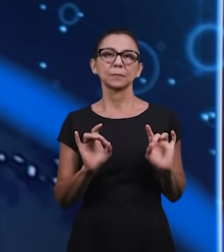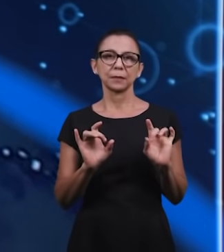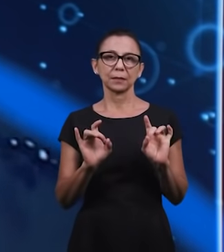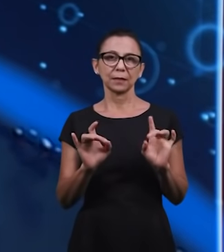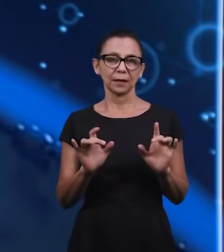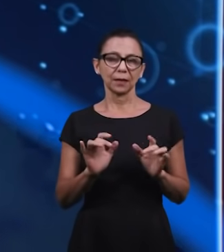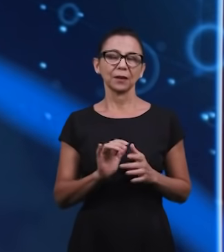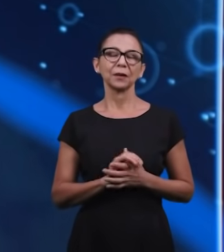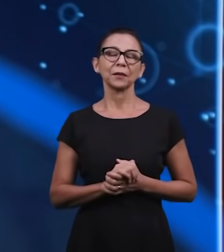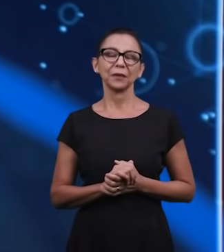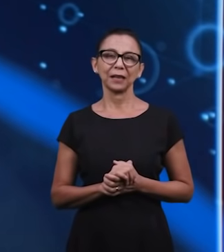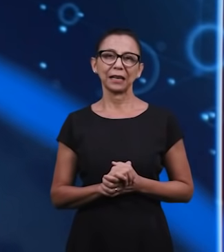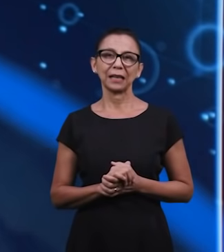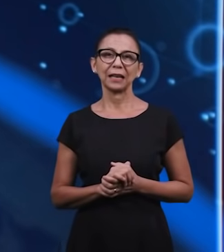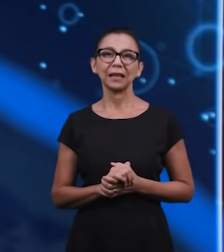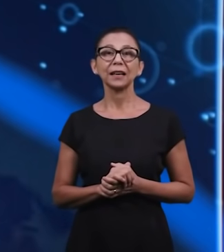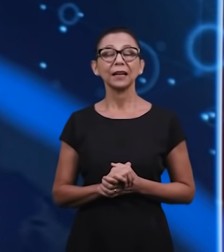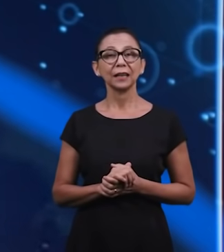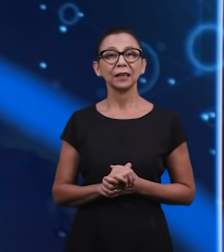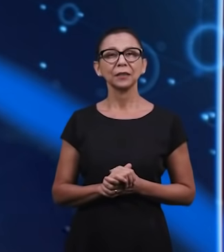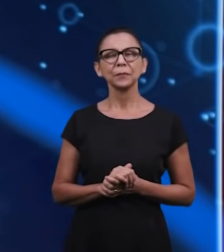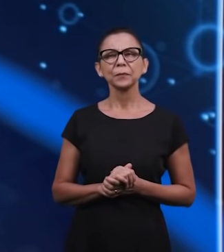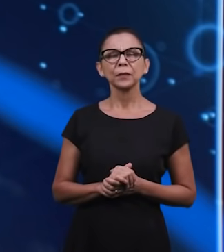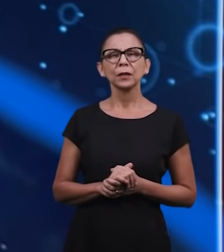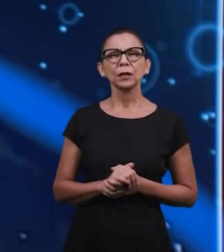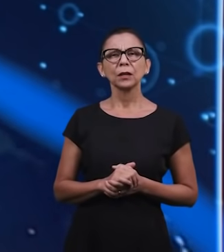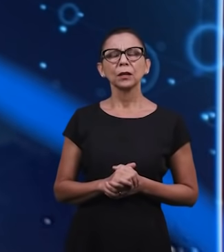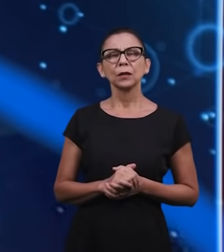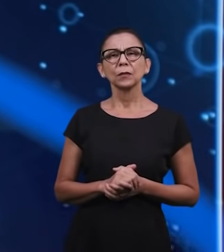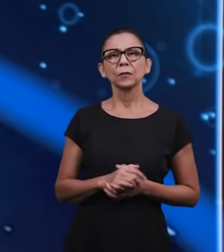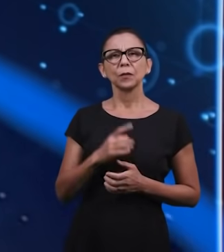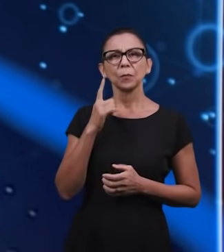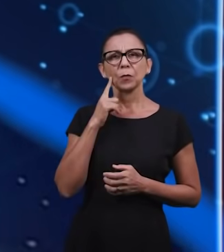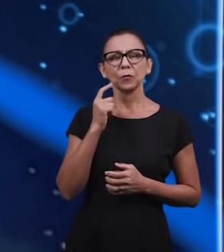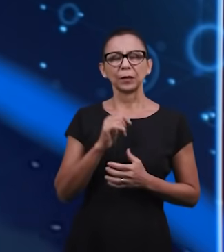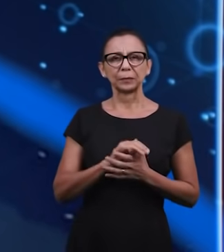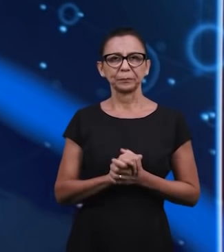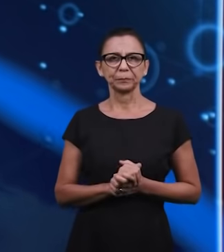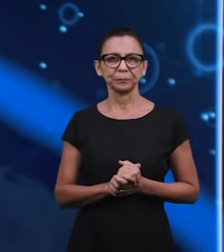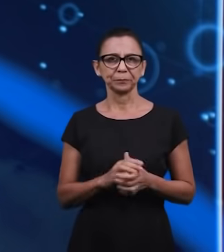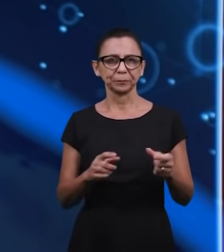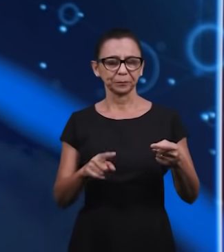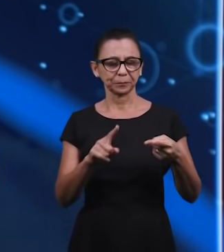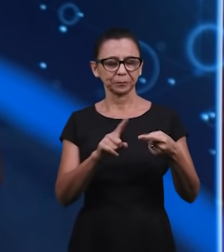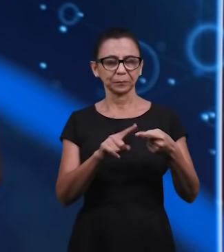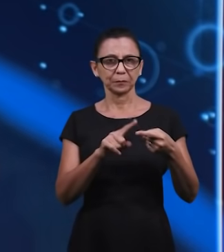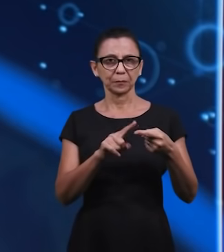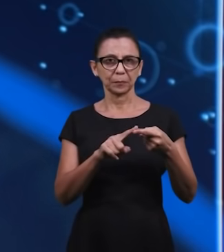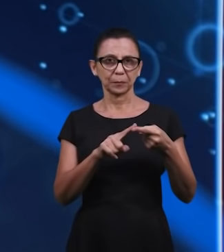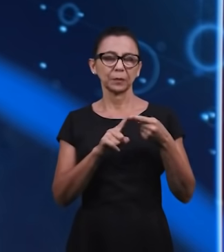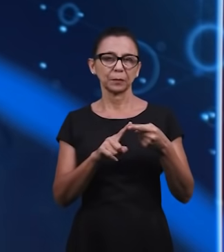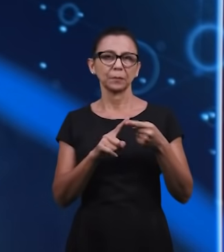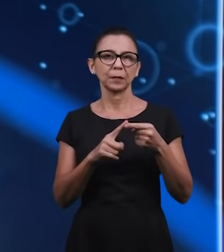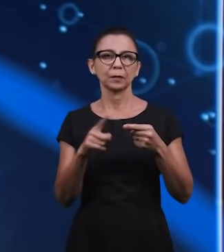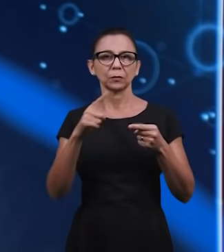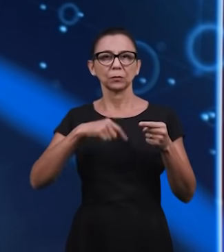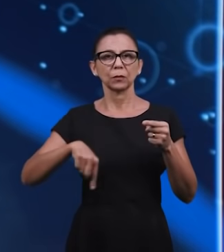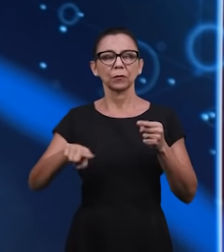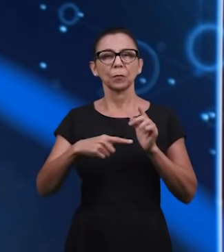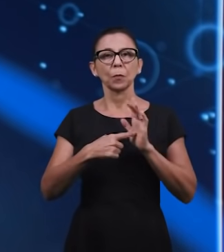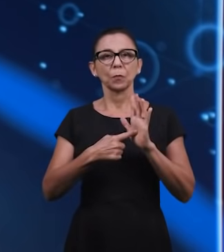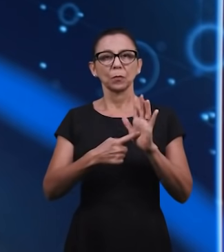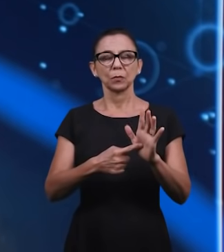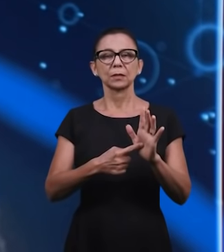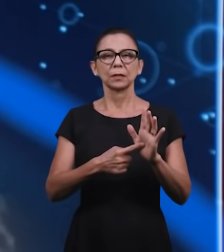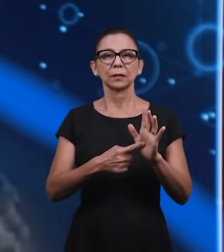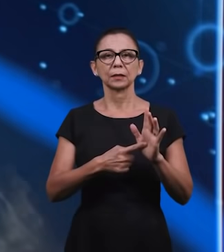transmissão relacionada ao nosso programa de hoje, que constará de 3 partes. Numa primeira parte, nós estaremos